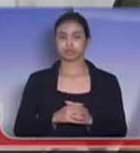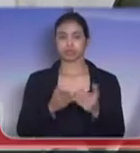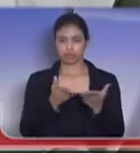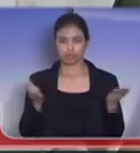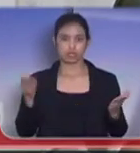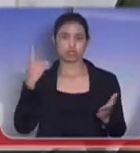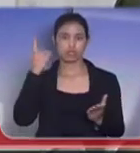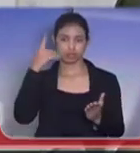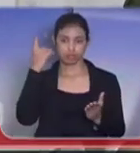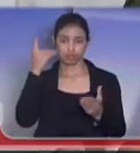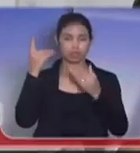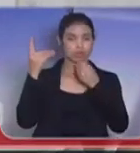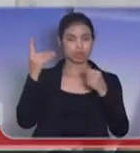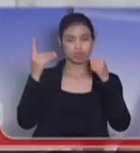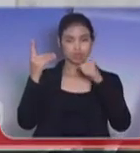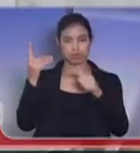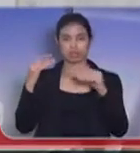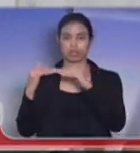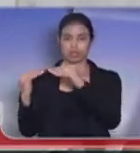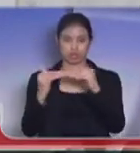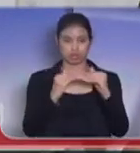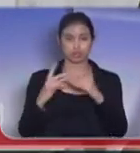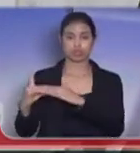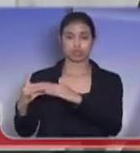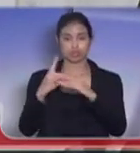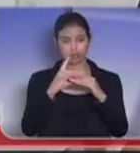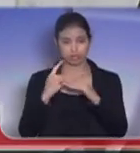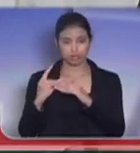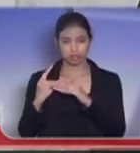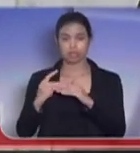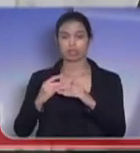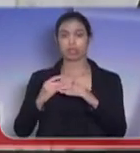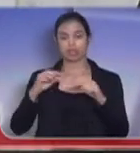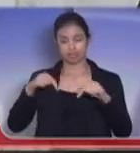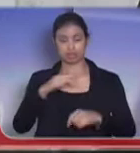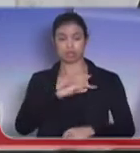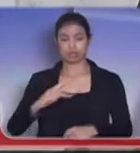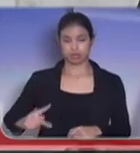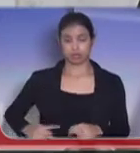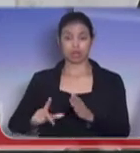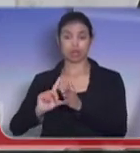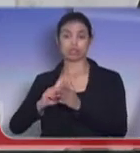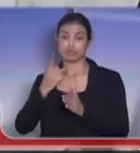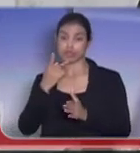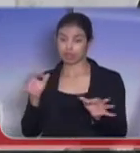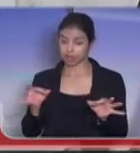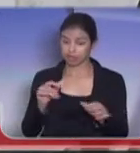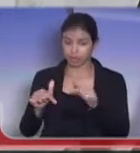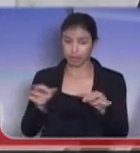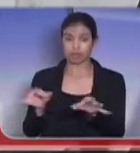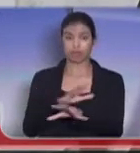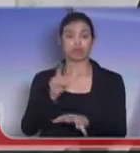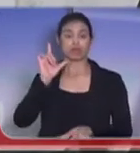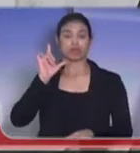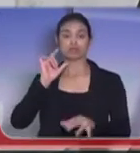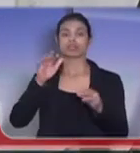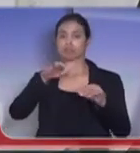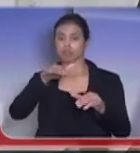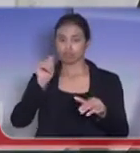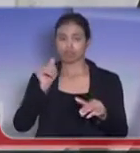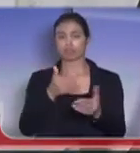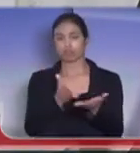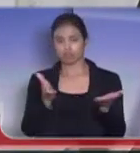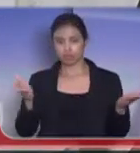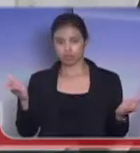as deputadas e senhores deputados havendo acordo de lideranças esta presidência antes de dar por levantados os trabalhos convoca